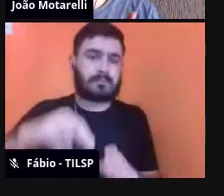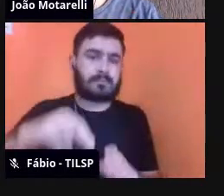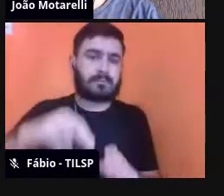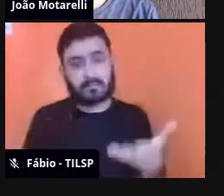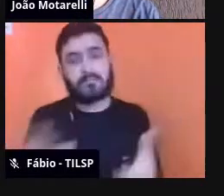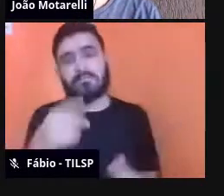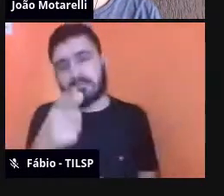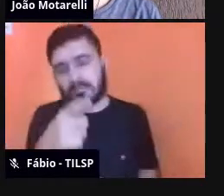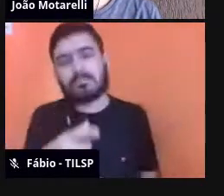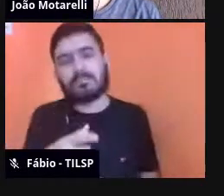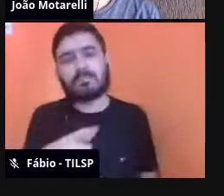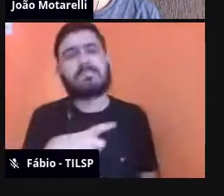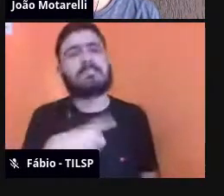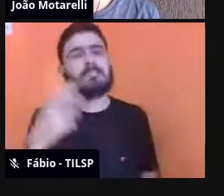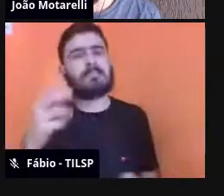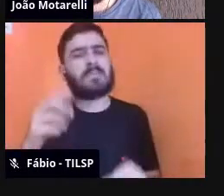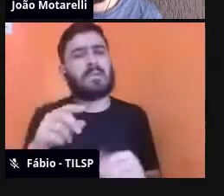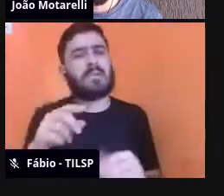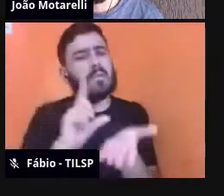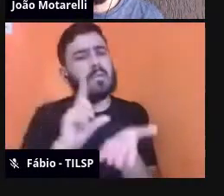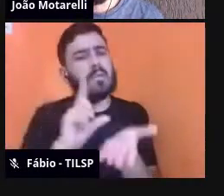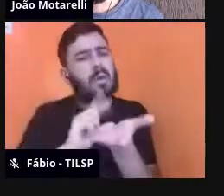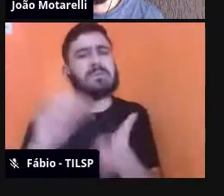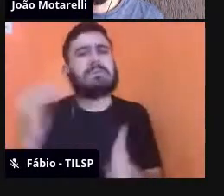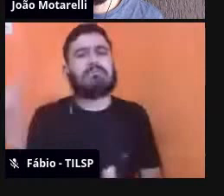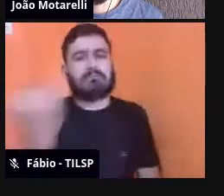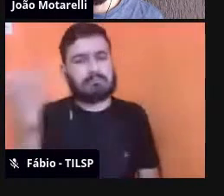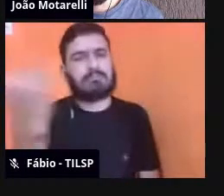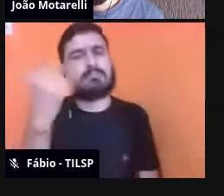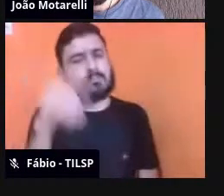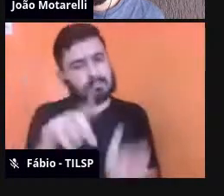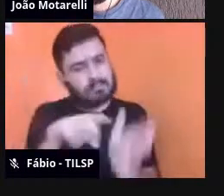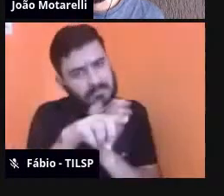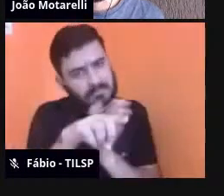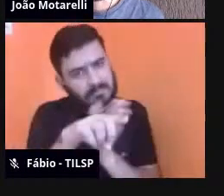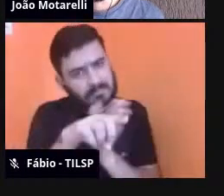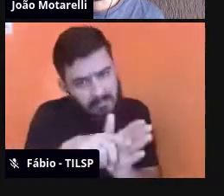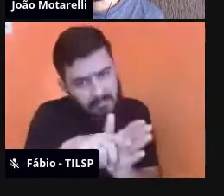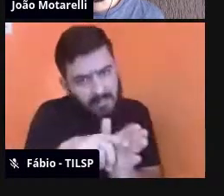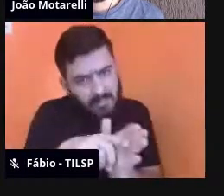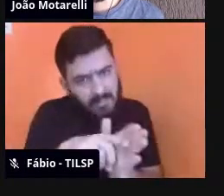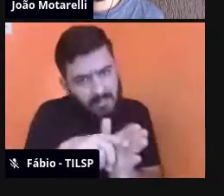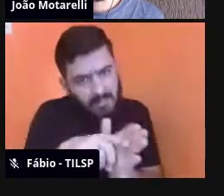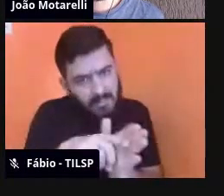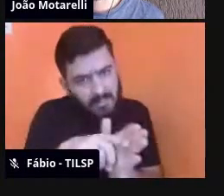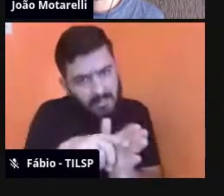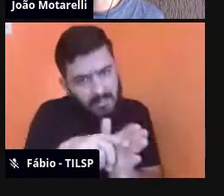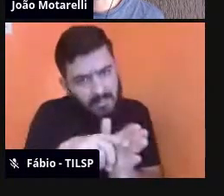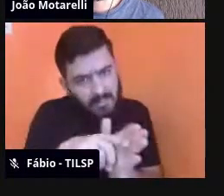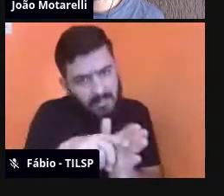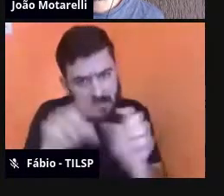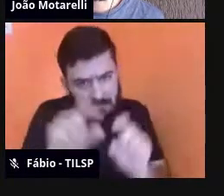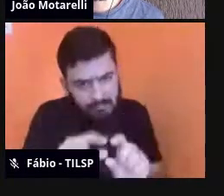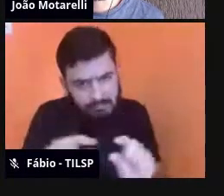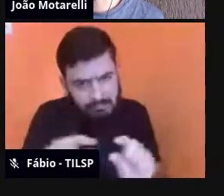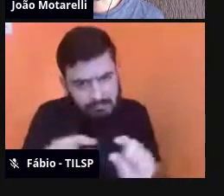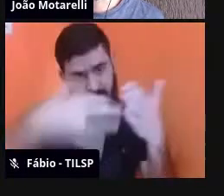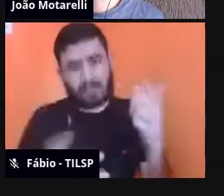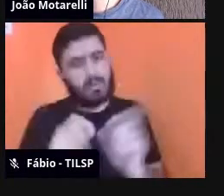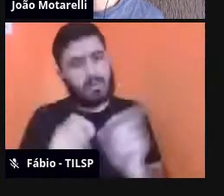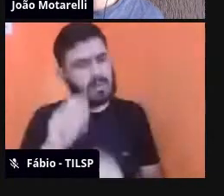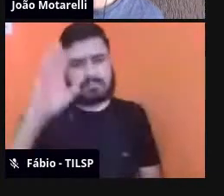essa pesquisadora, que está aqui a referência abaixo aqui para vocês, ela é uma das principais pesquisadoras sobre